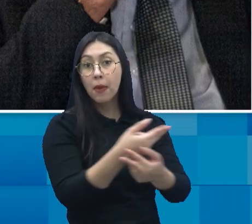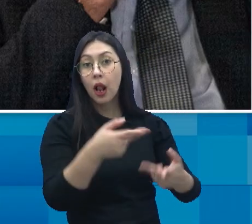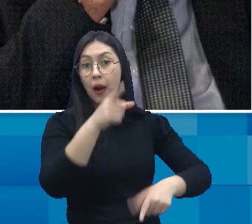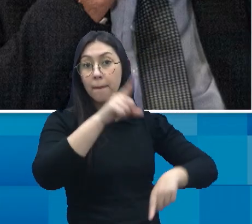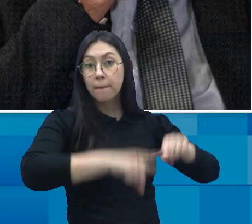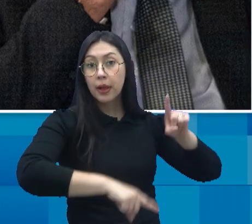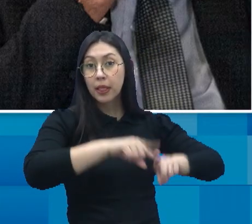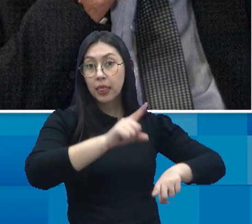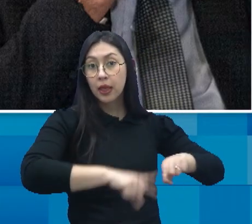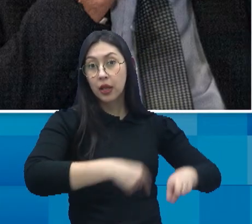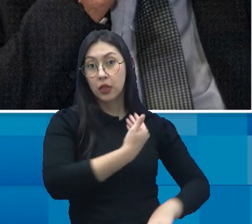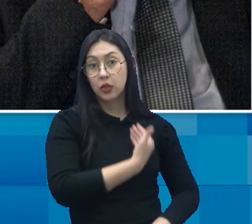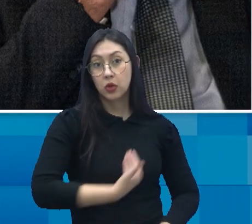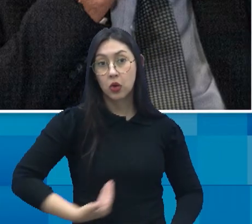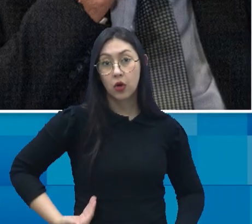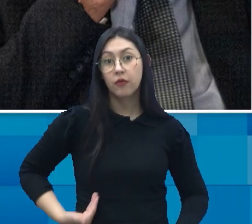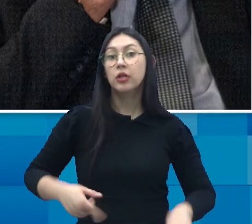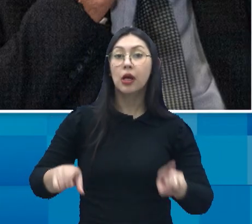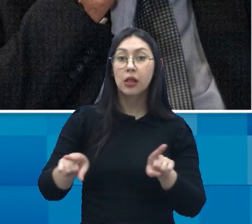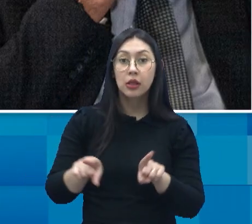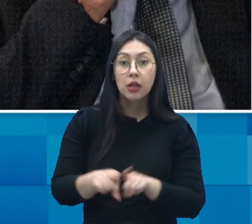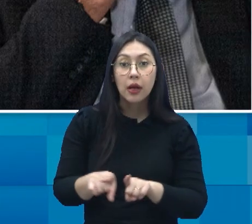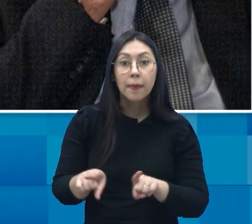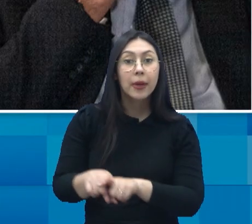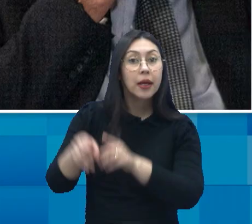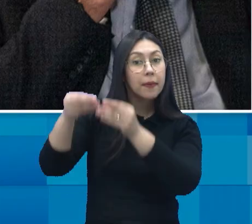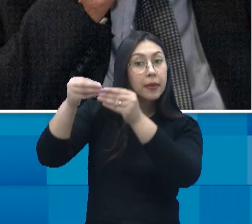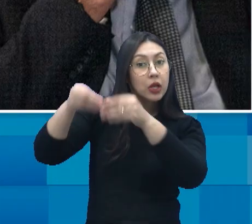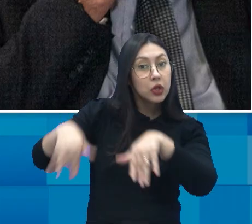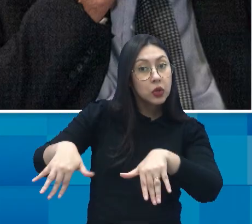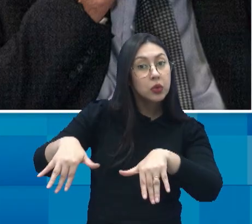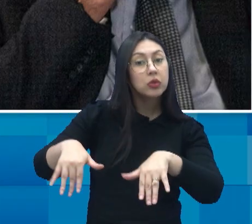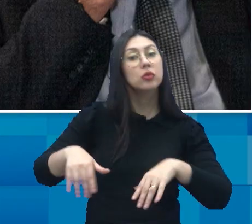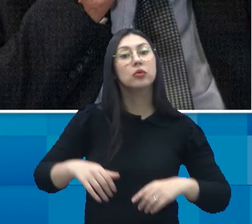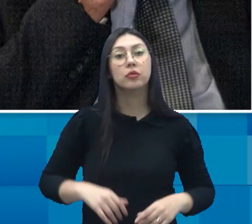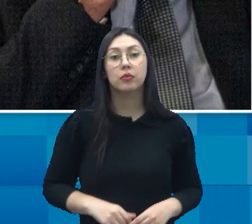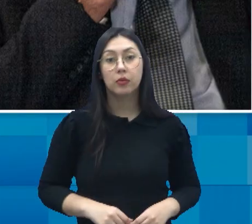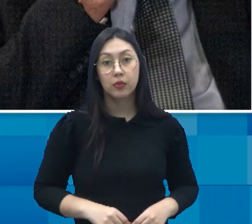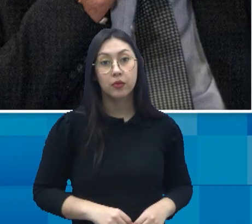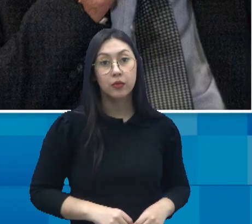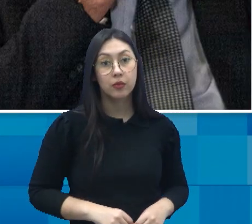União e com considerável prejuízo para a vítima.